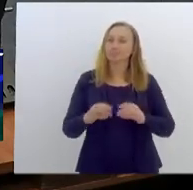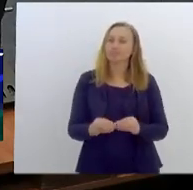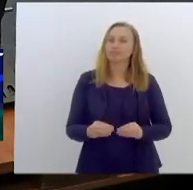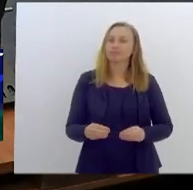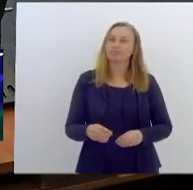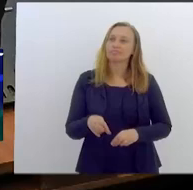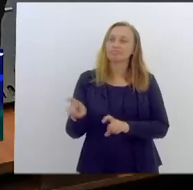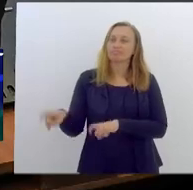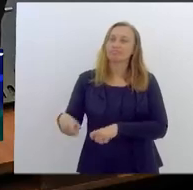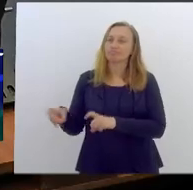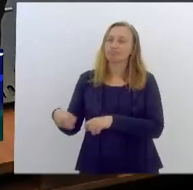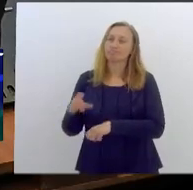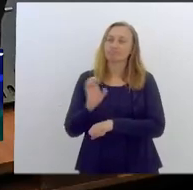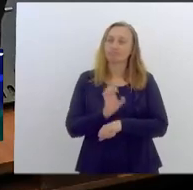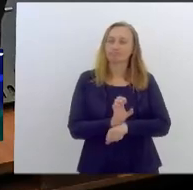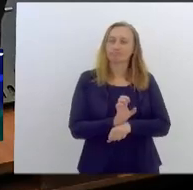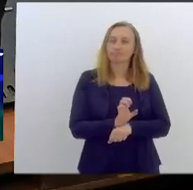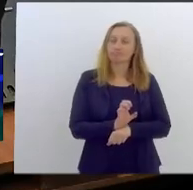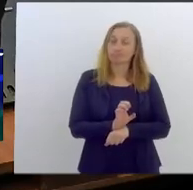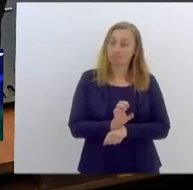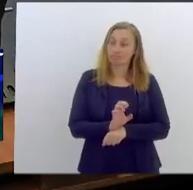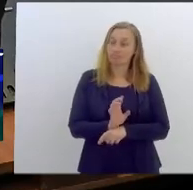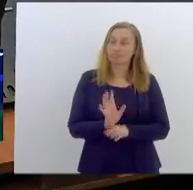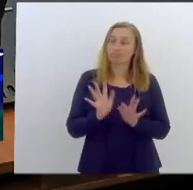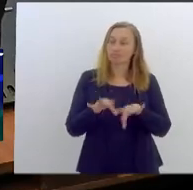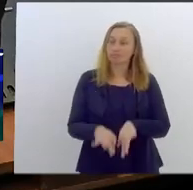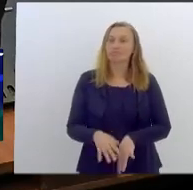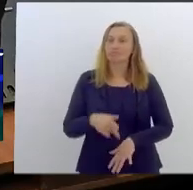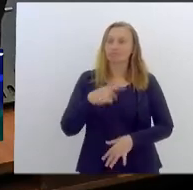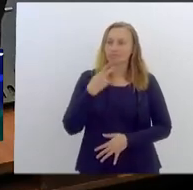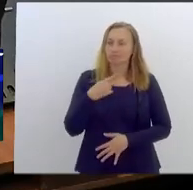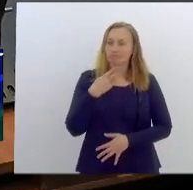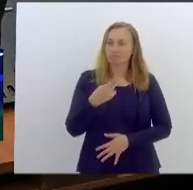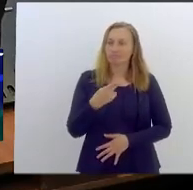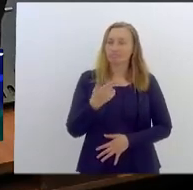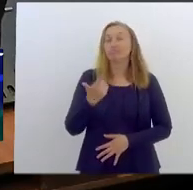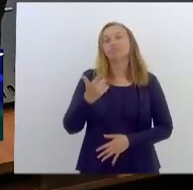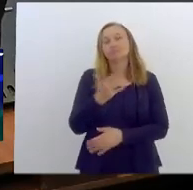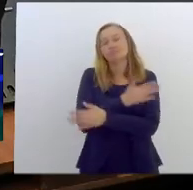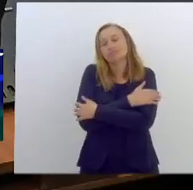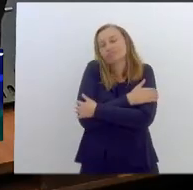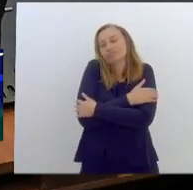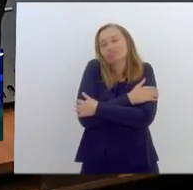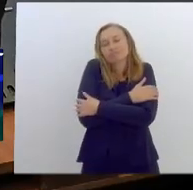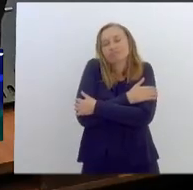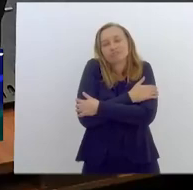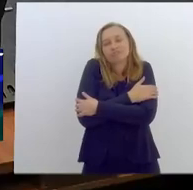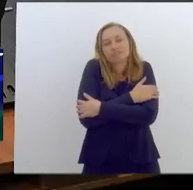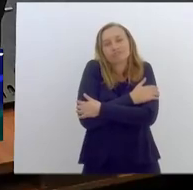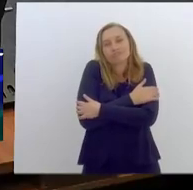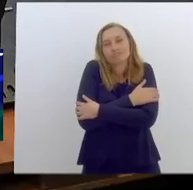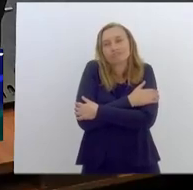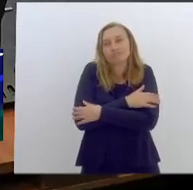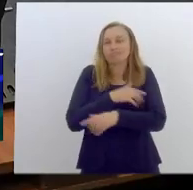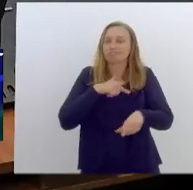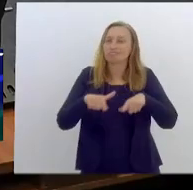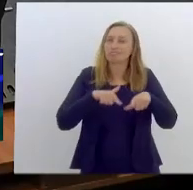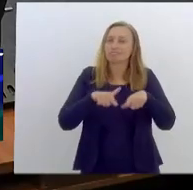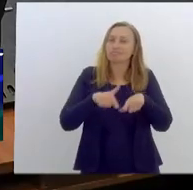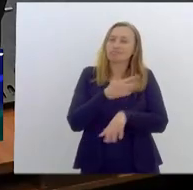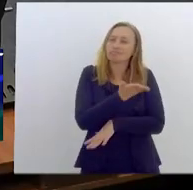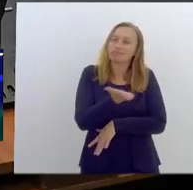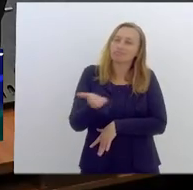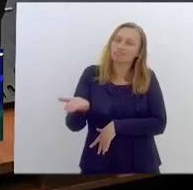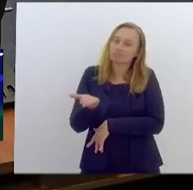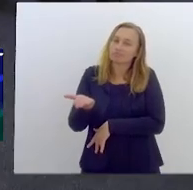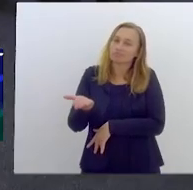do Estado, poder terminar as minhas palavras, mas dando um abraço caloroso aos serviços prestados